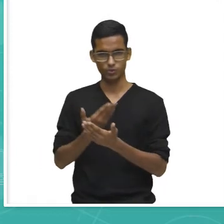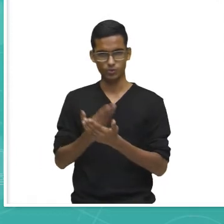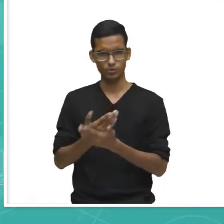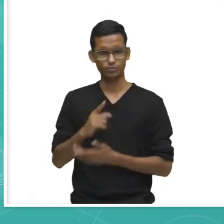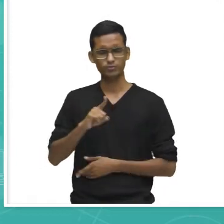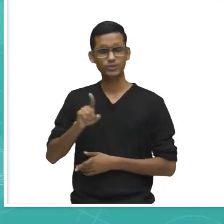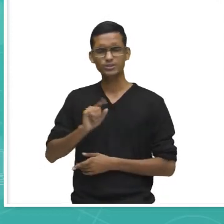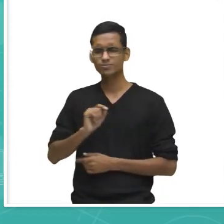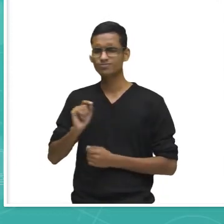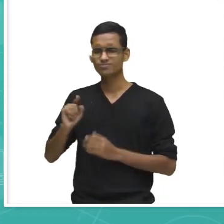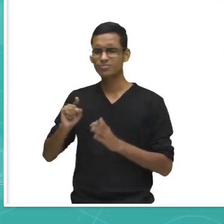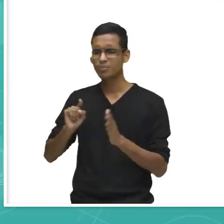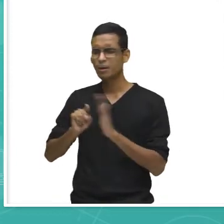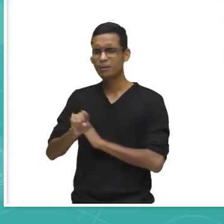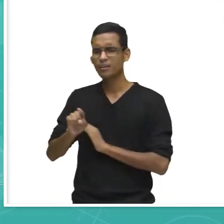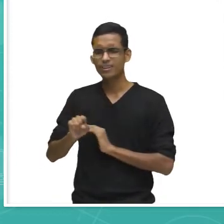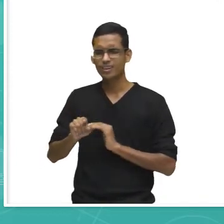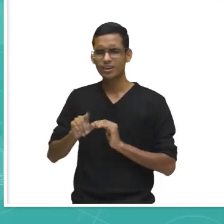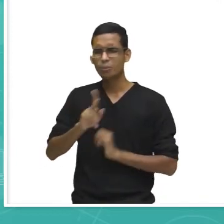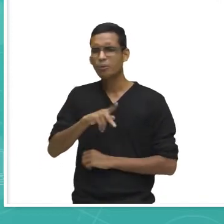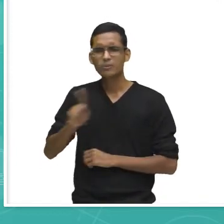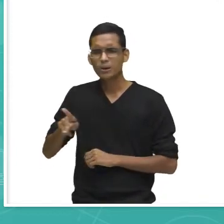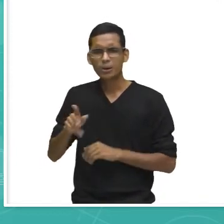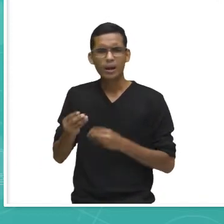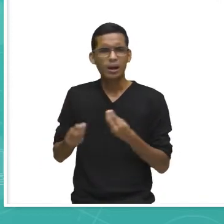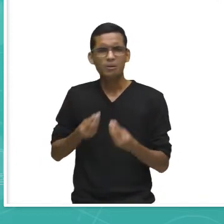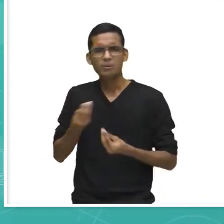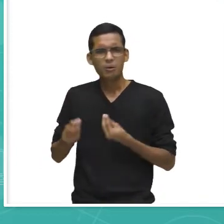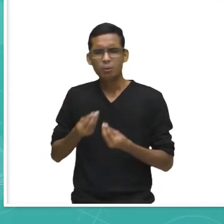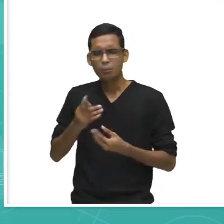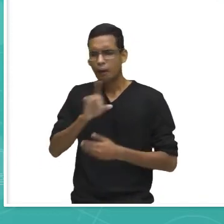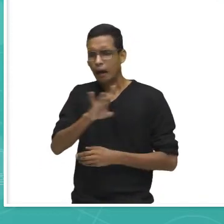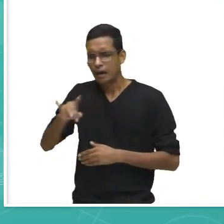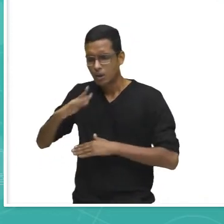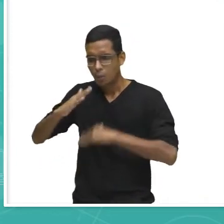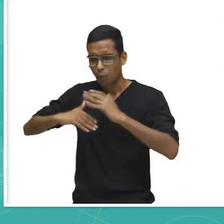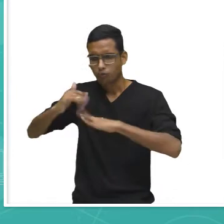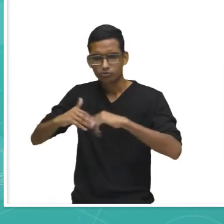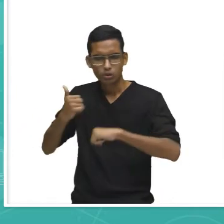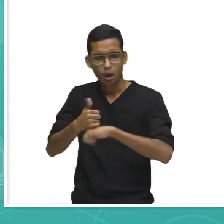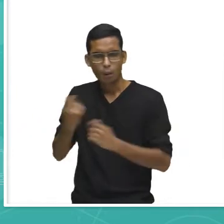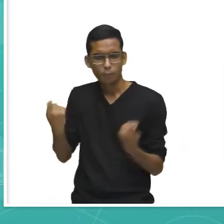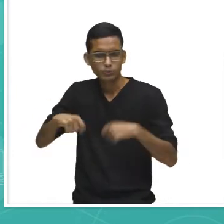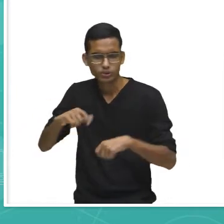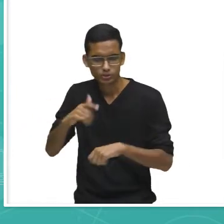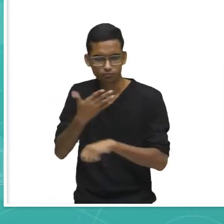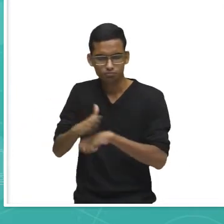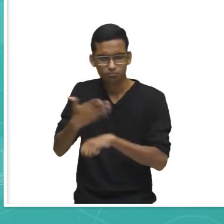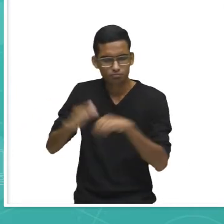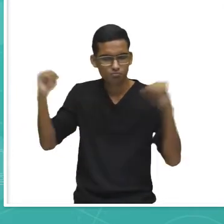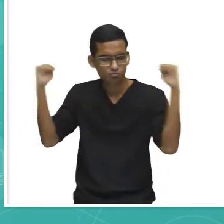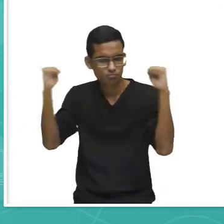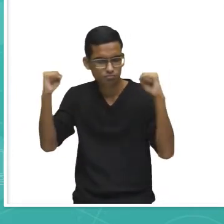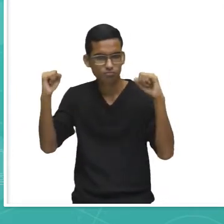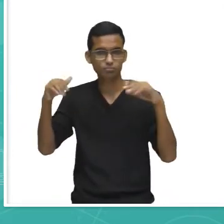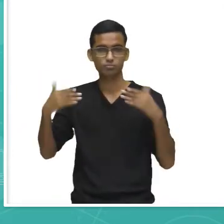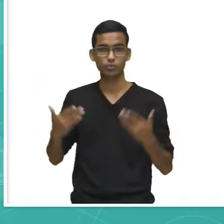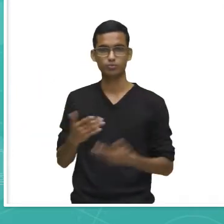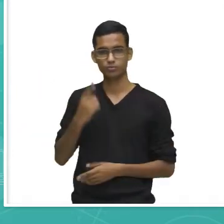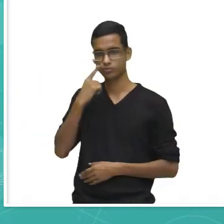se perguntando, professora, mas o que cada profissional deve fazer? É o que nós veremos a seguir. Vamos